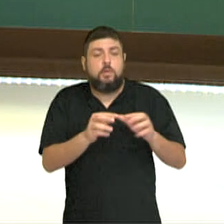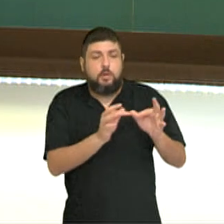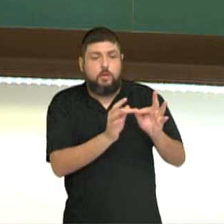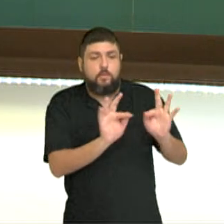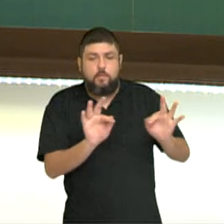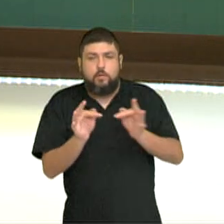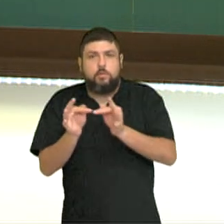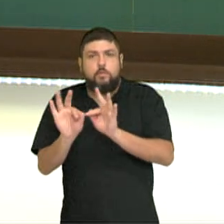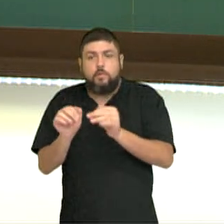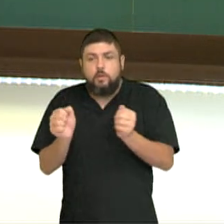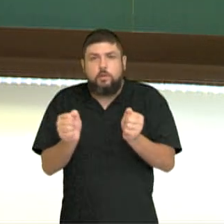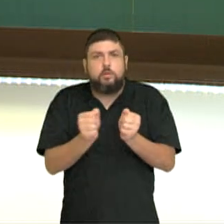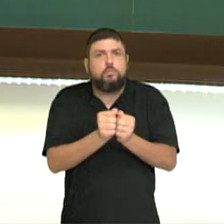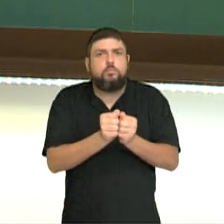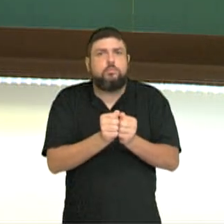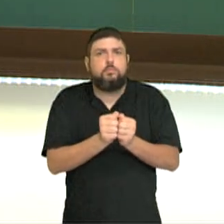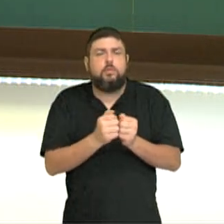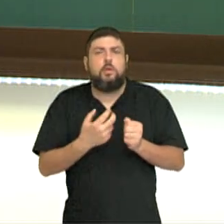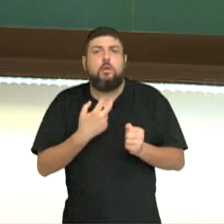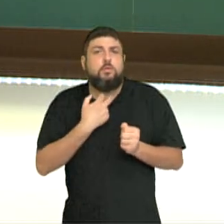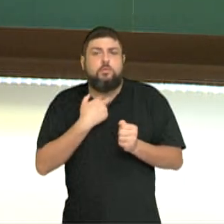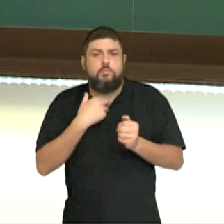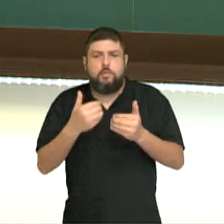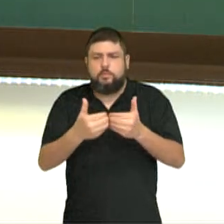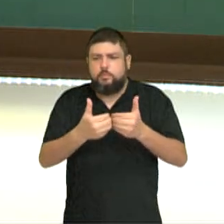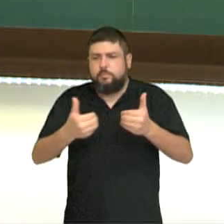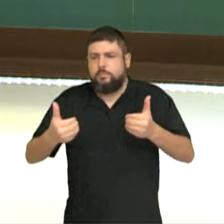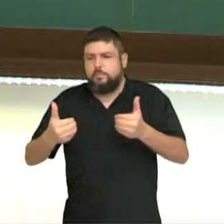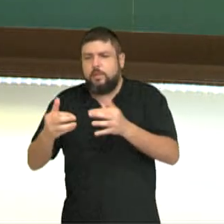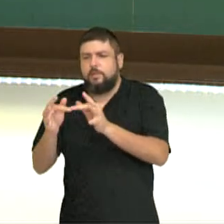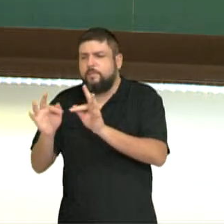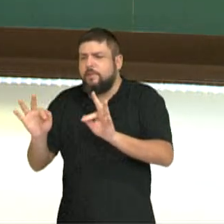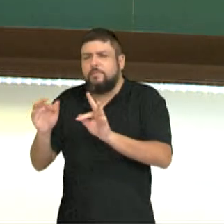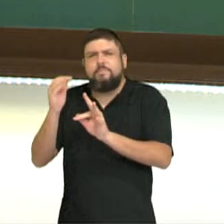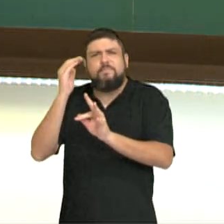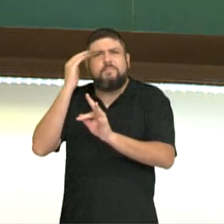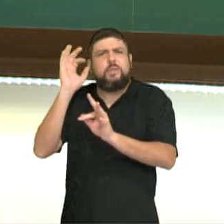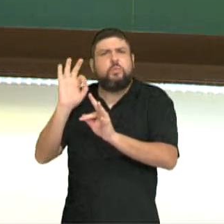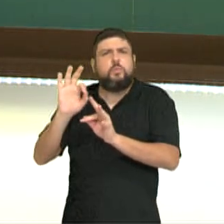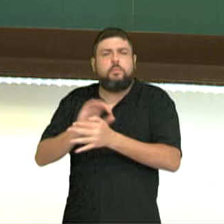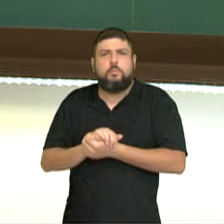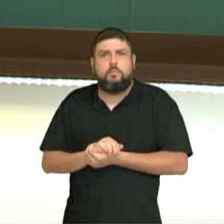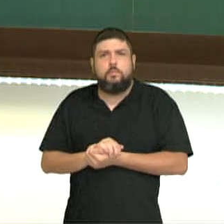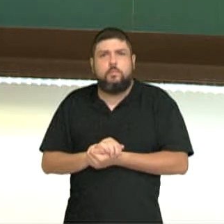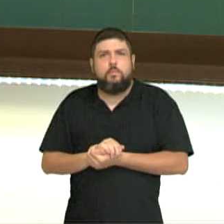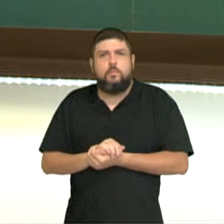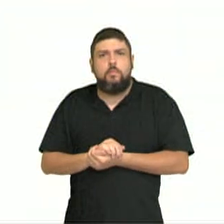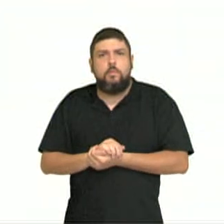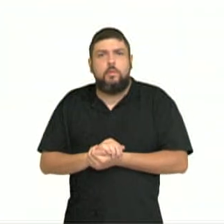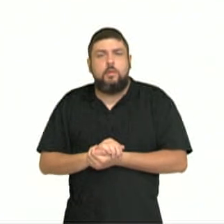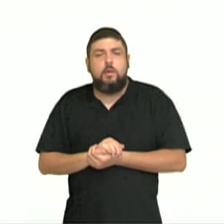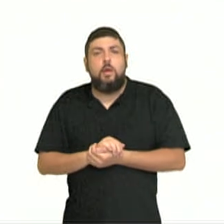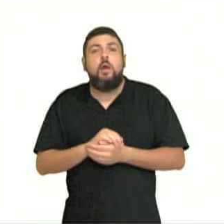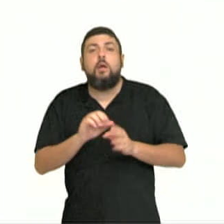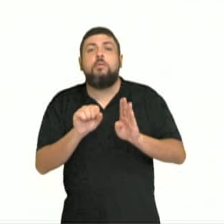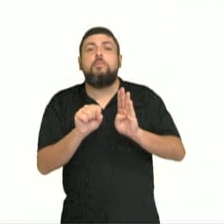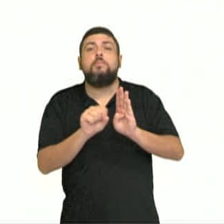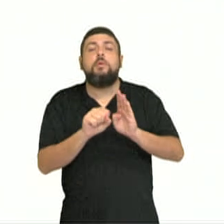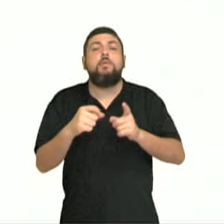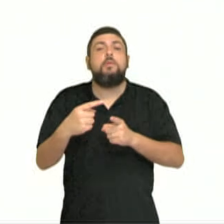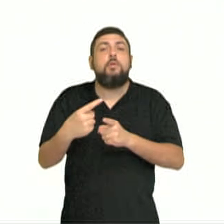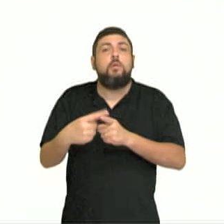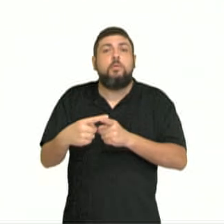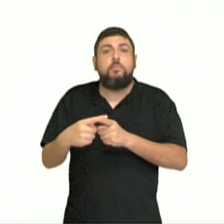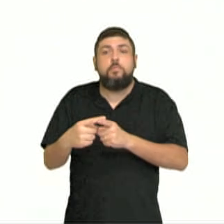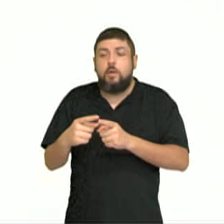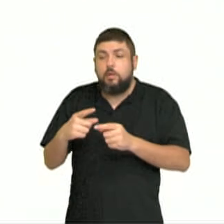para ter sentido. Não posso escrever a segunda oração que fica sem sentido. É substantiva porque tem o valor de um